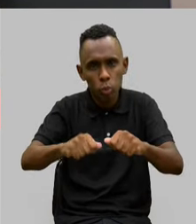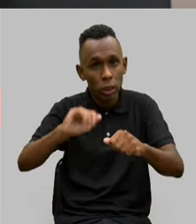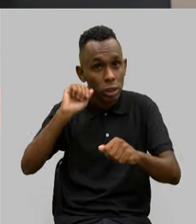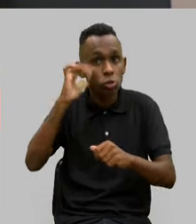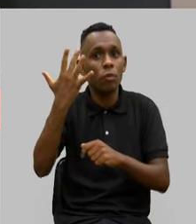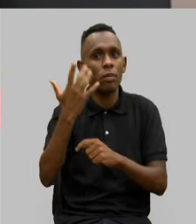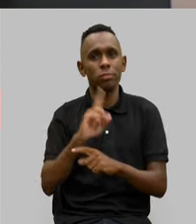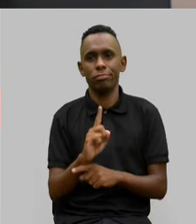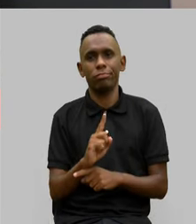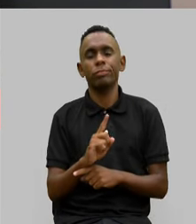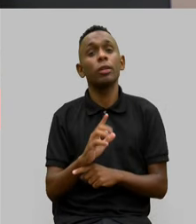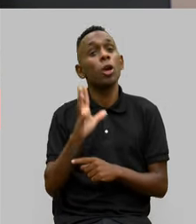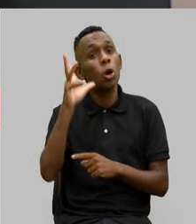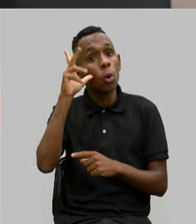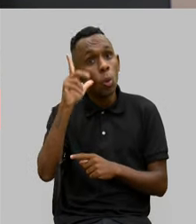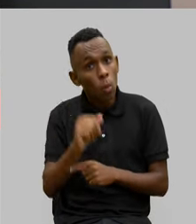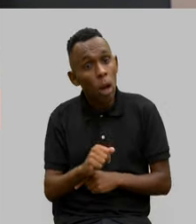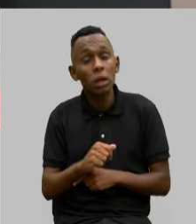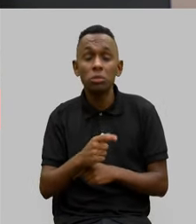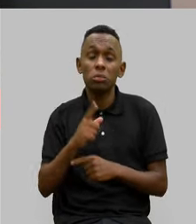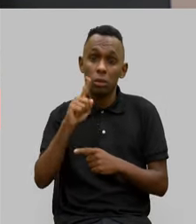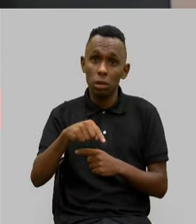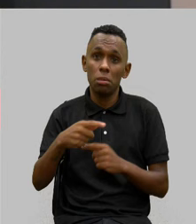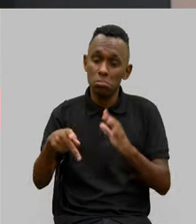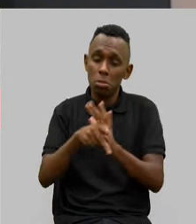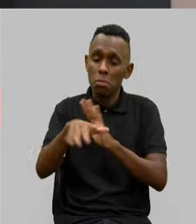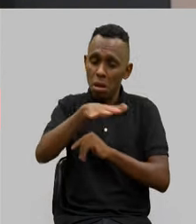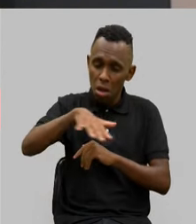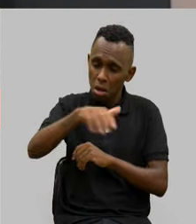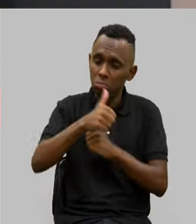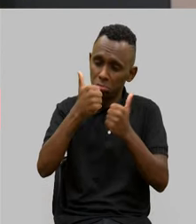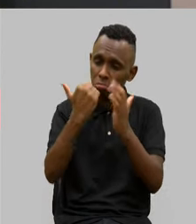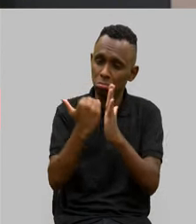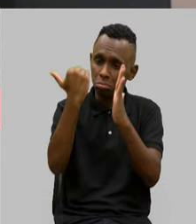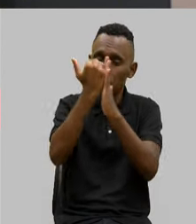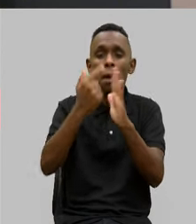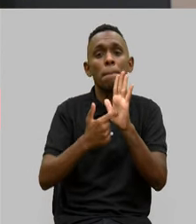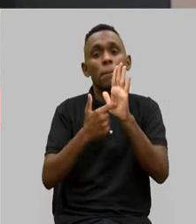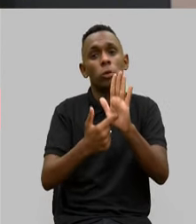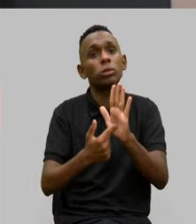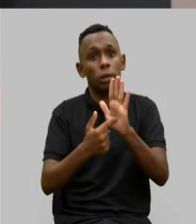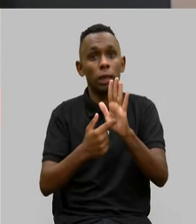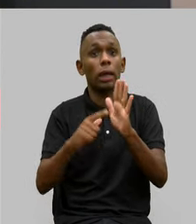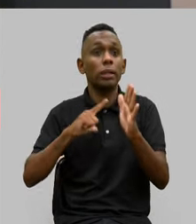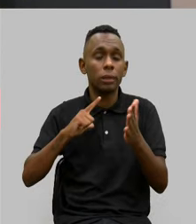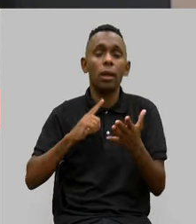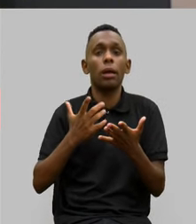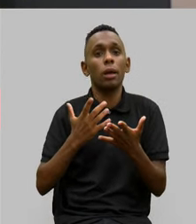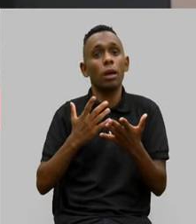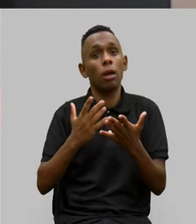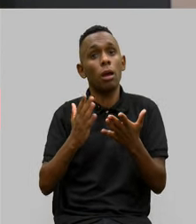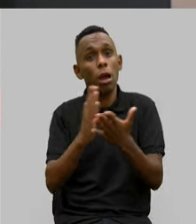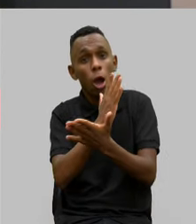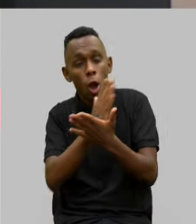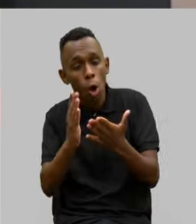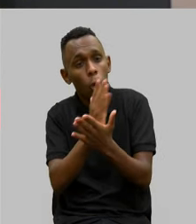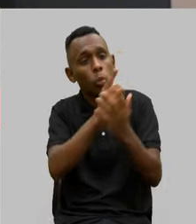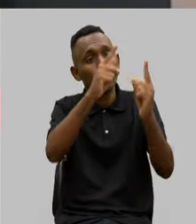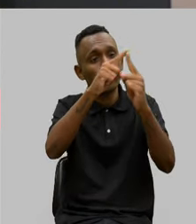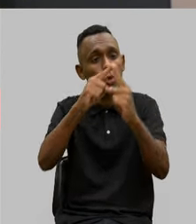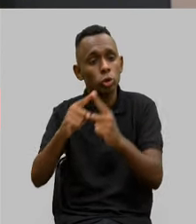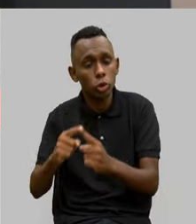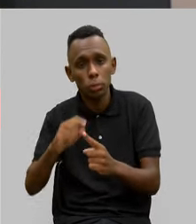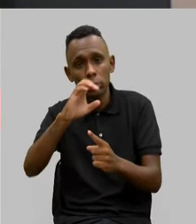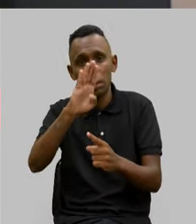isso inclusive traz credibilidade à área né demonstrar que existem várias vários pontos que os canabinoides não vão